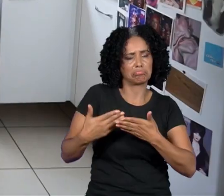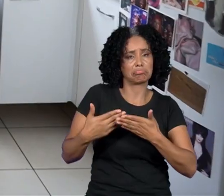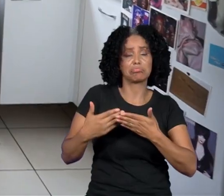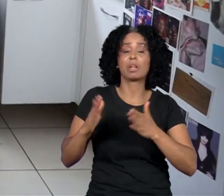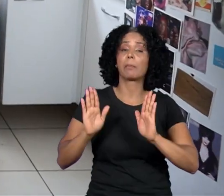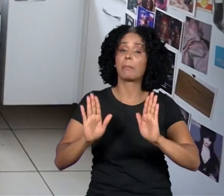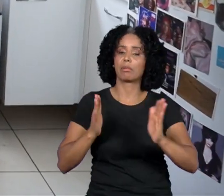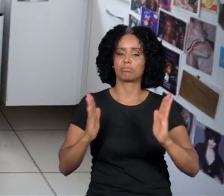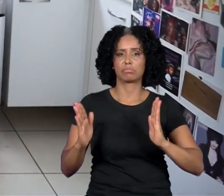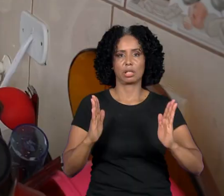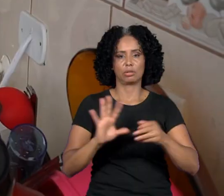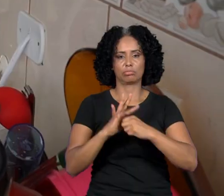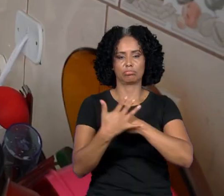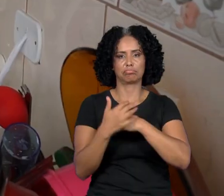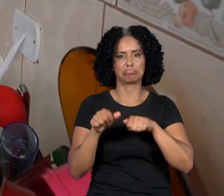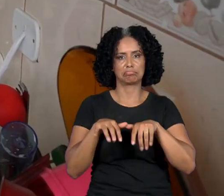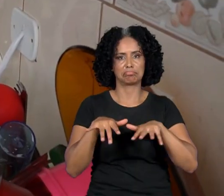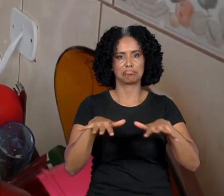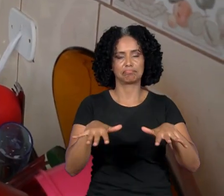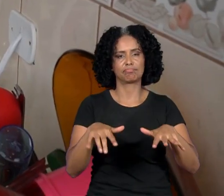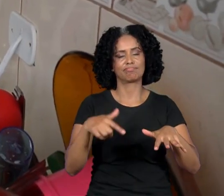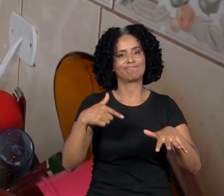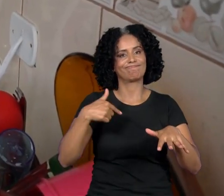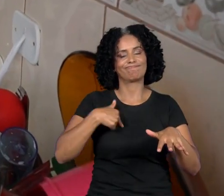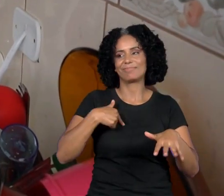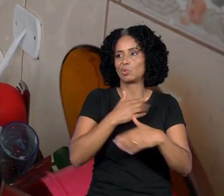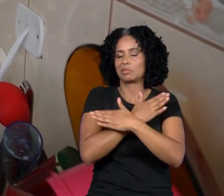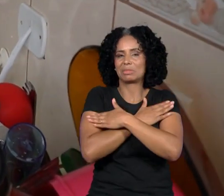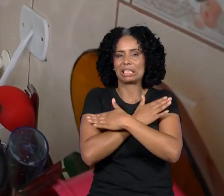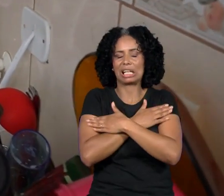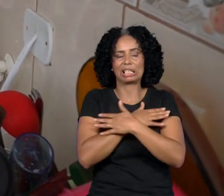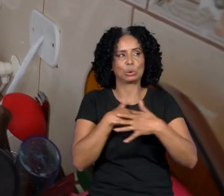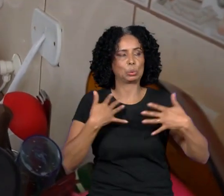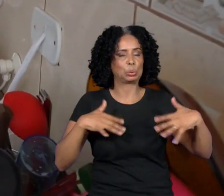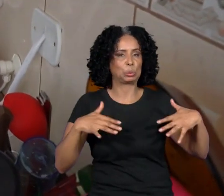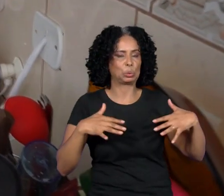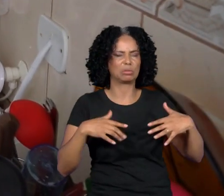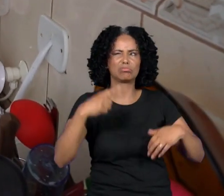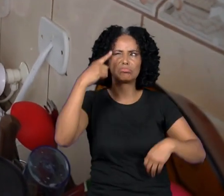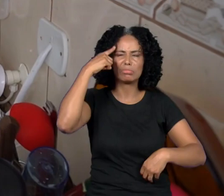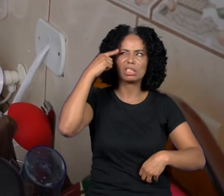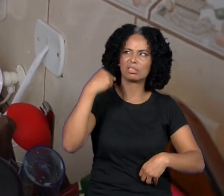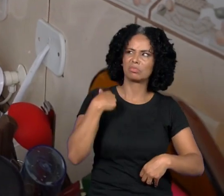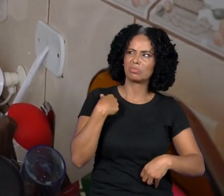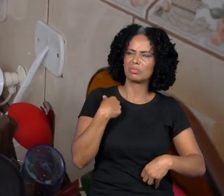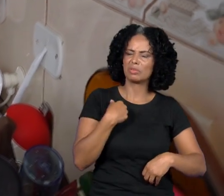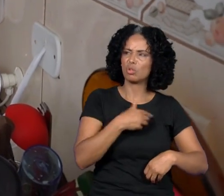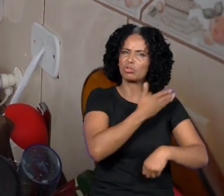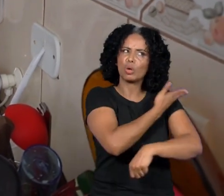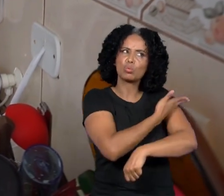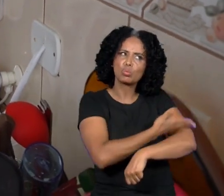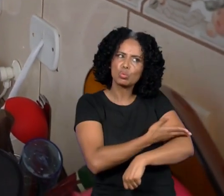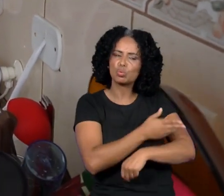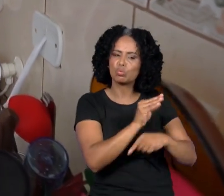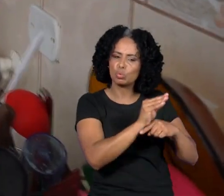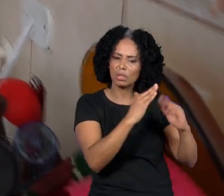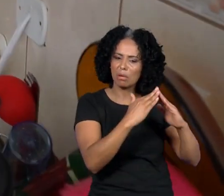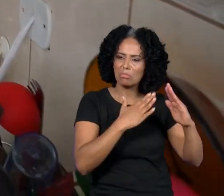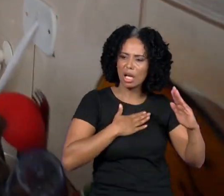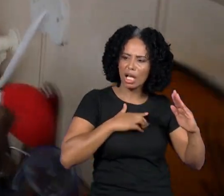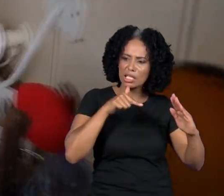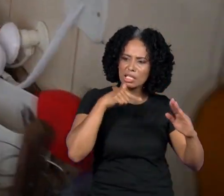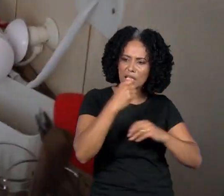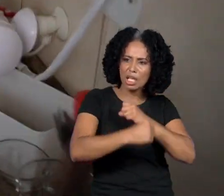empresas de escritório. Sempre tive o costume de limpar a casa por conta que eu moro sozinho há 7 anos e também eu vim de